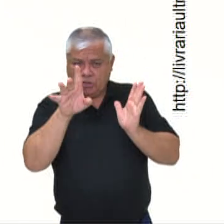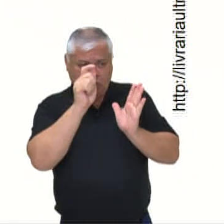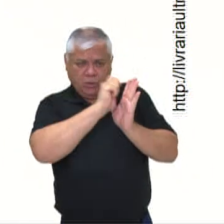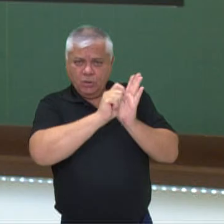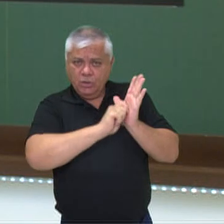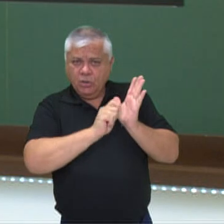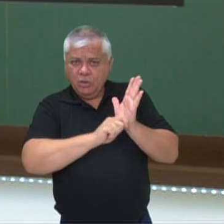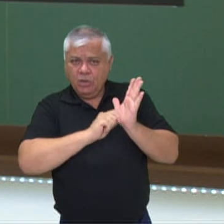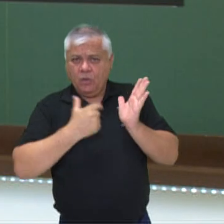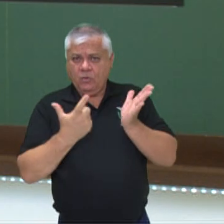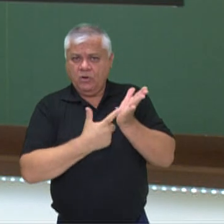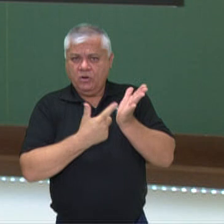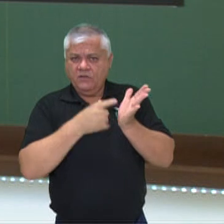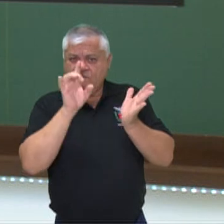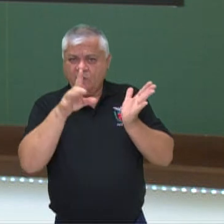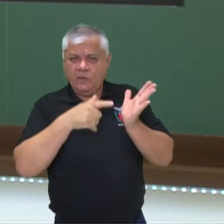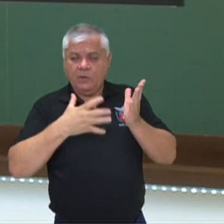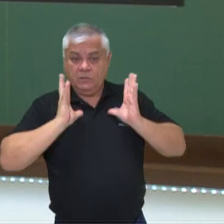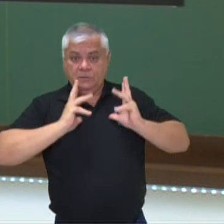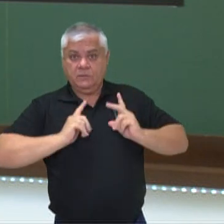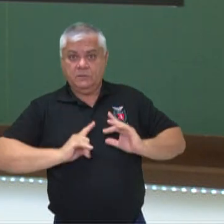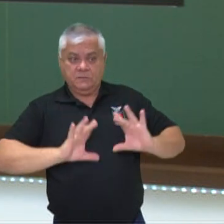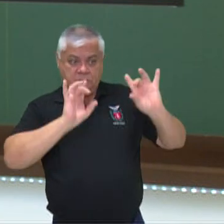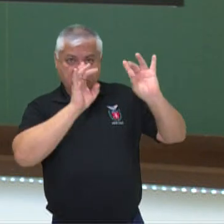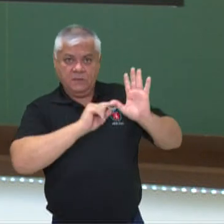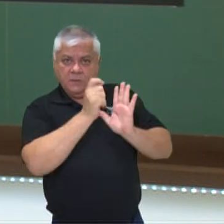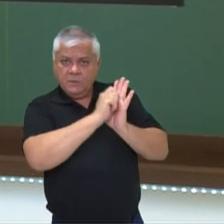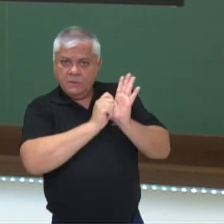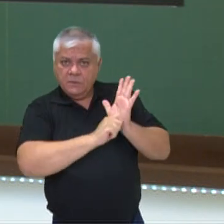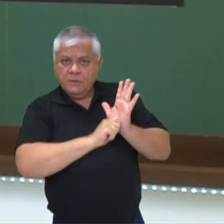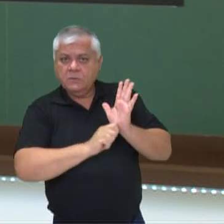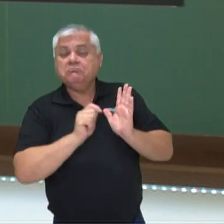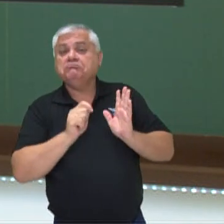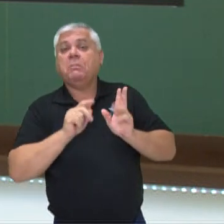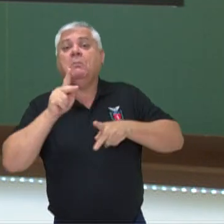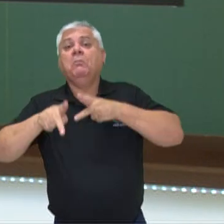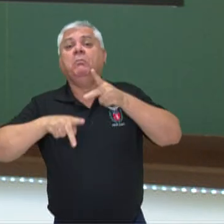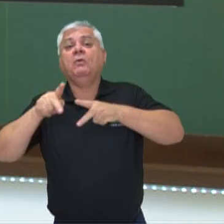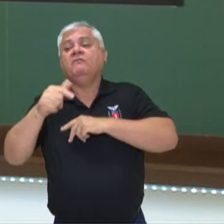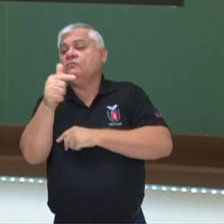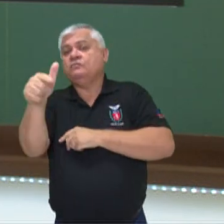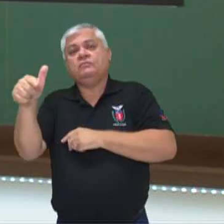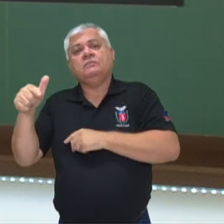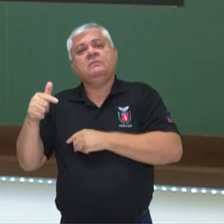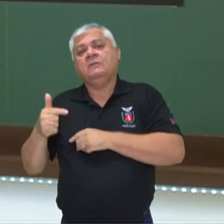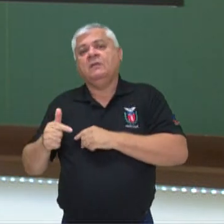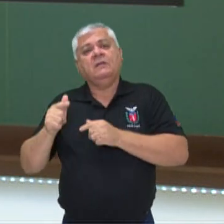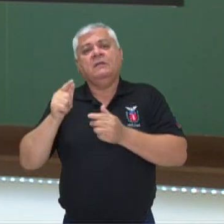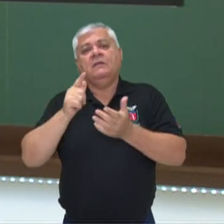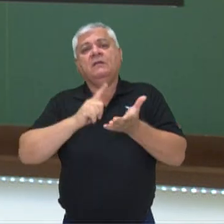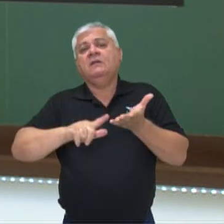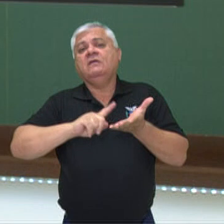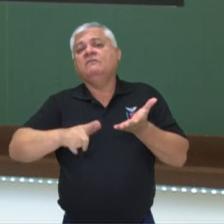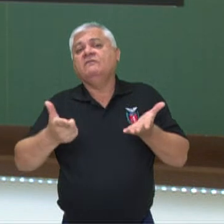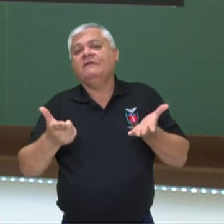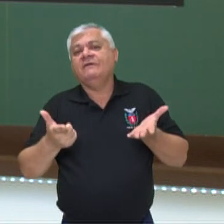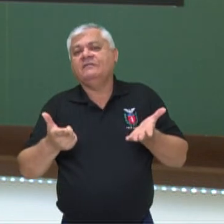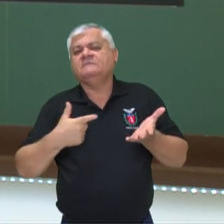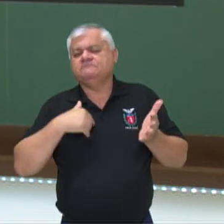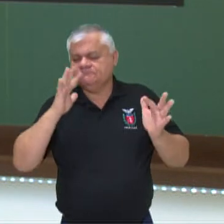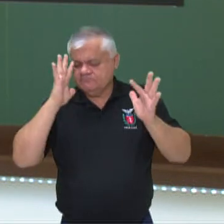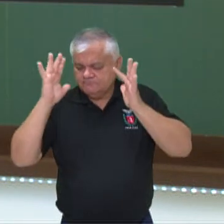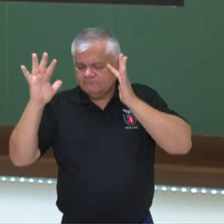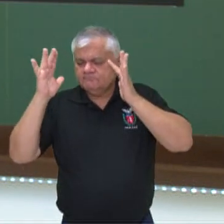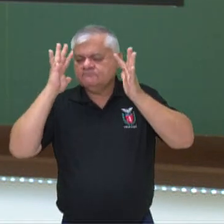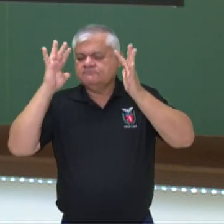ou um livro só se torna sagrado quando é escrito? E os povos que não têm livro sagrado, como é que fica? Por essa